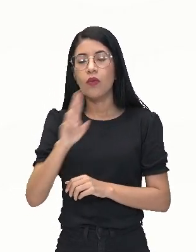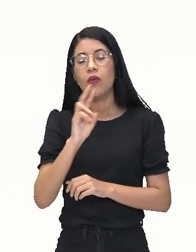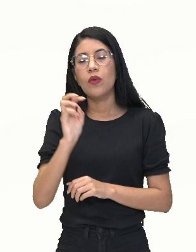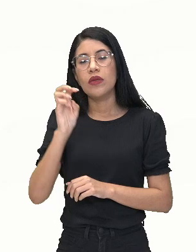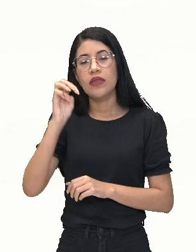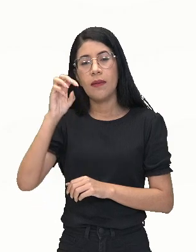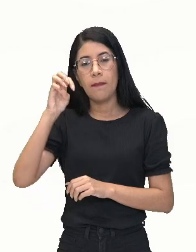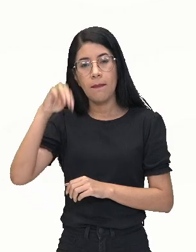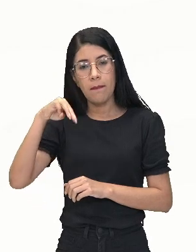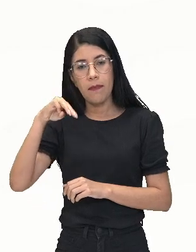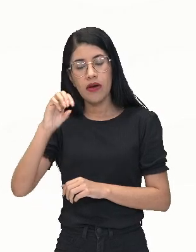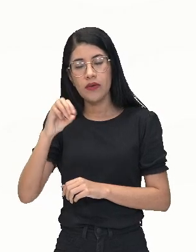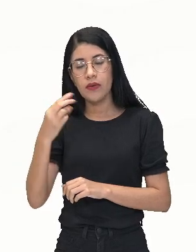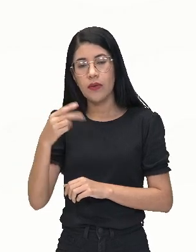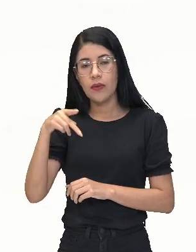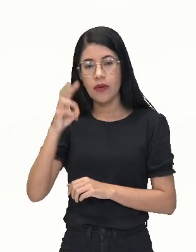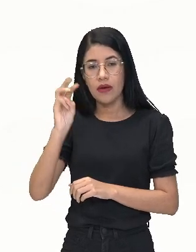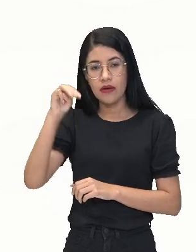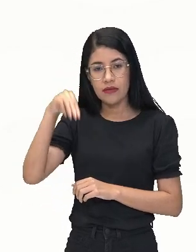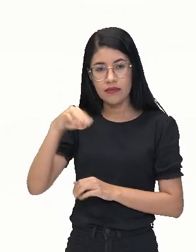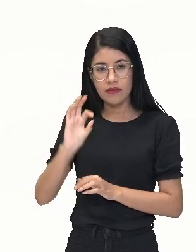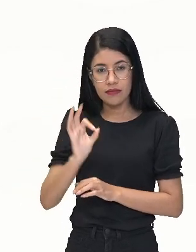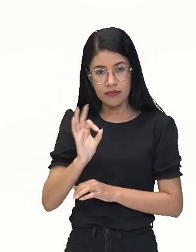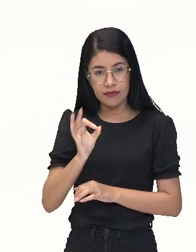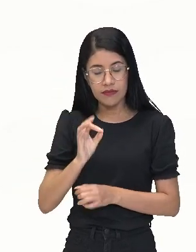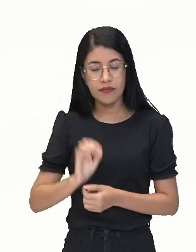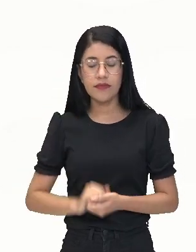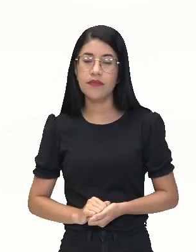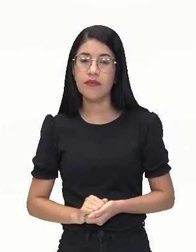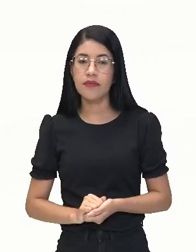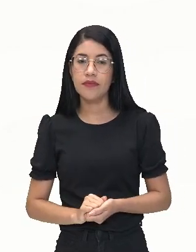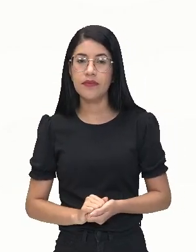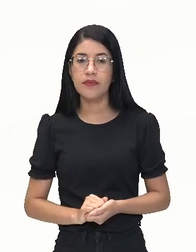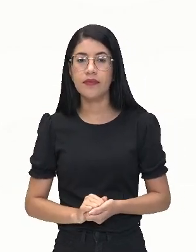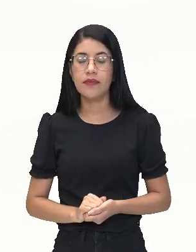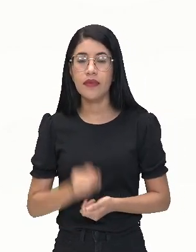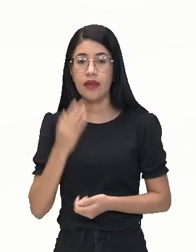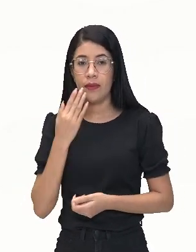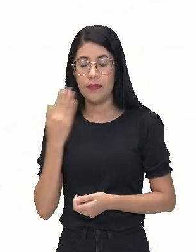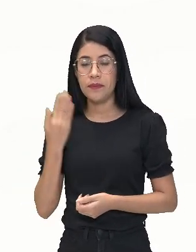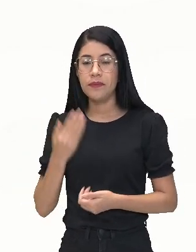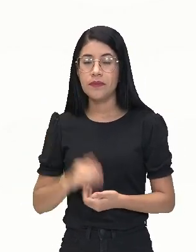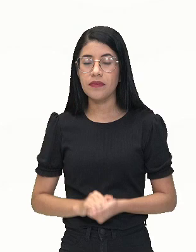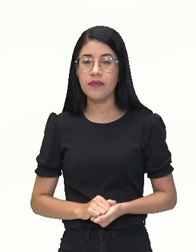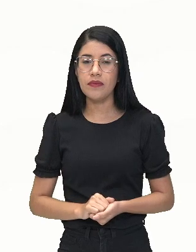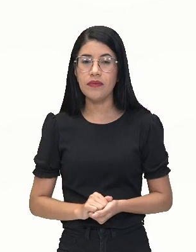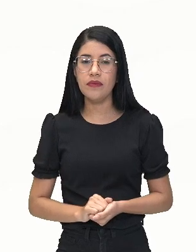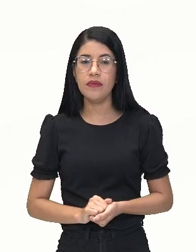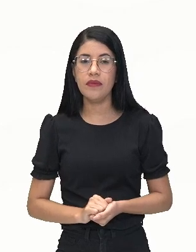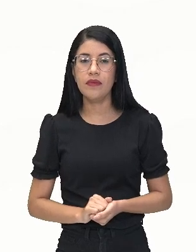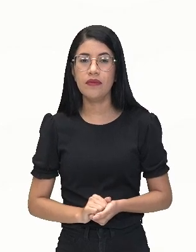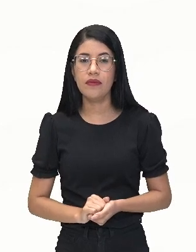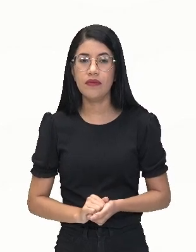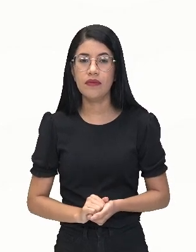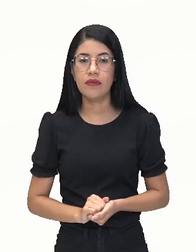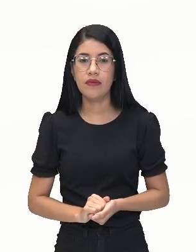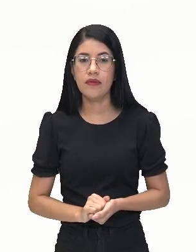ou quilômetros, não é verdade? Então vejam só, para você saber